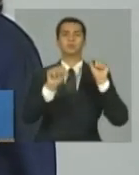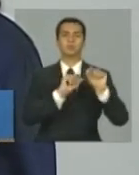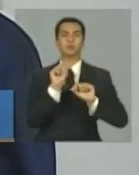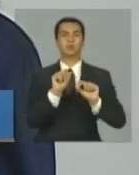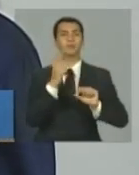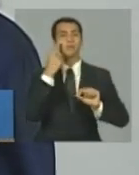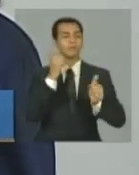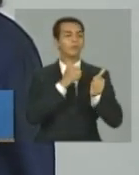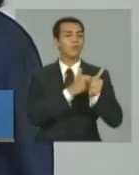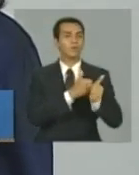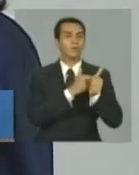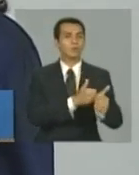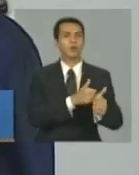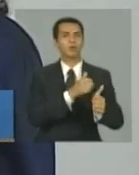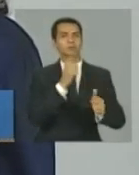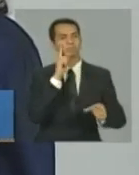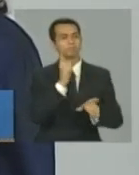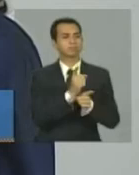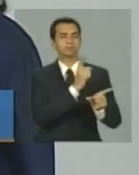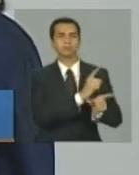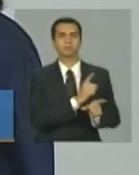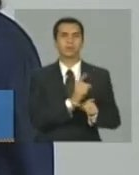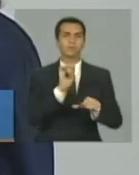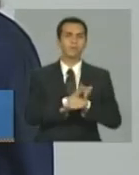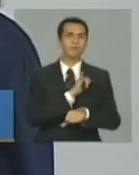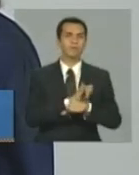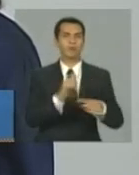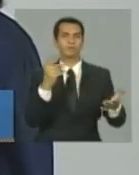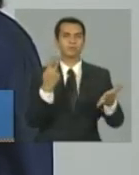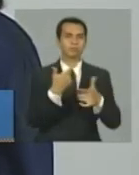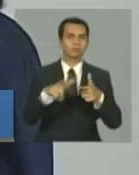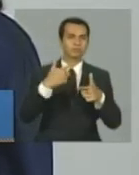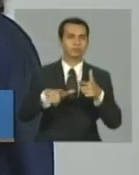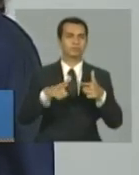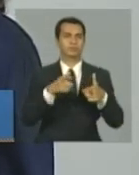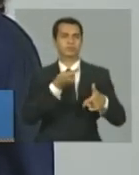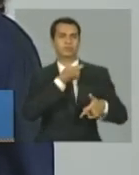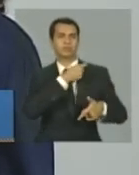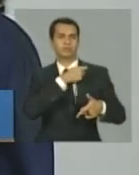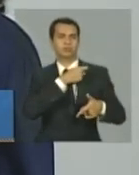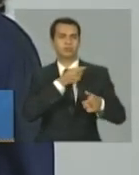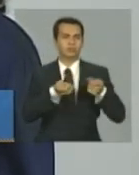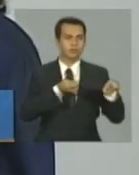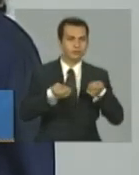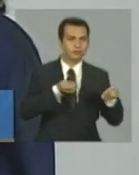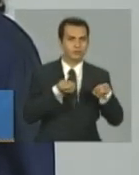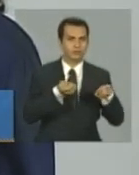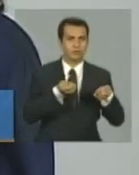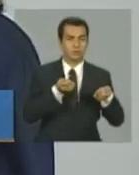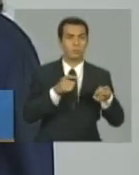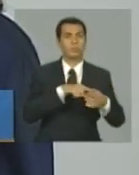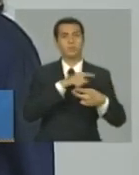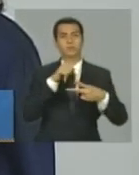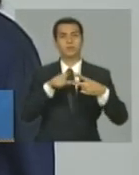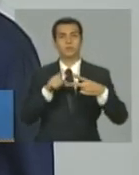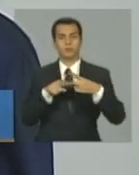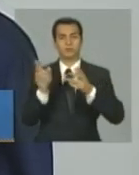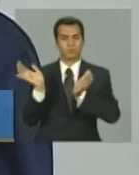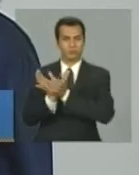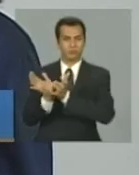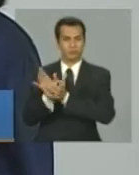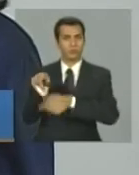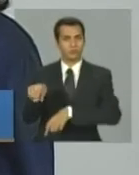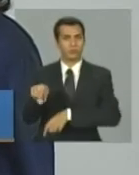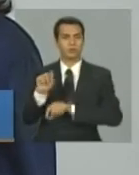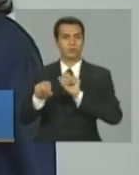das falhas de gestão e uma coordenação de fiscalização que trata as denúncias conforme está previsto no artigo